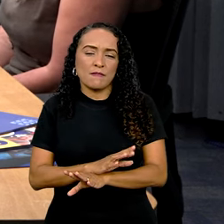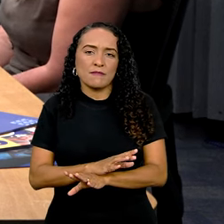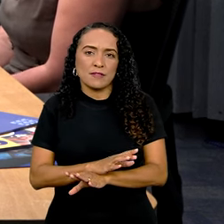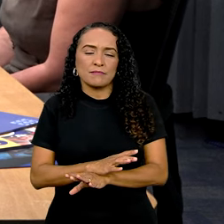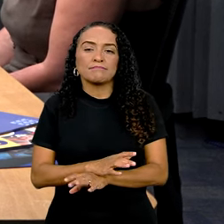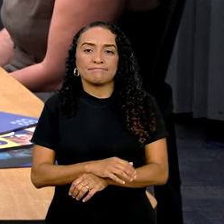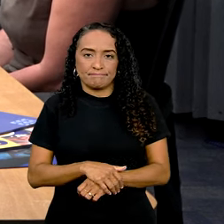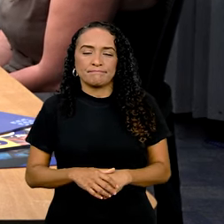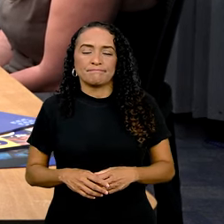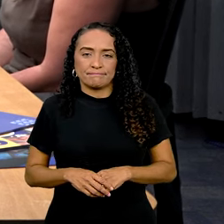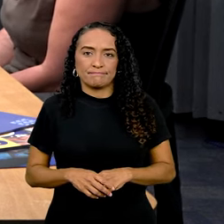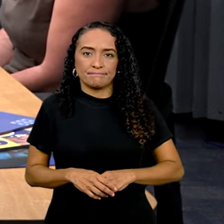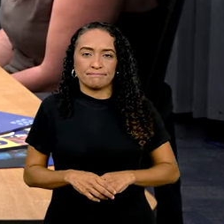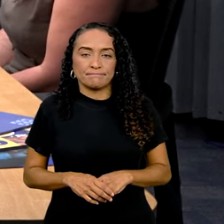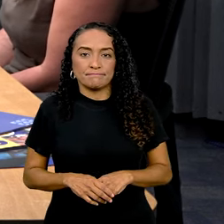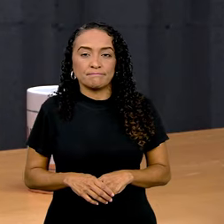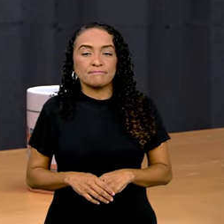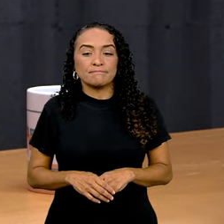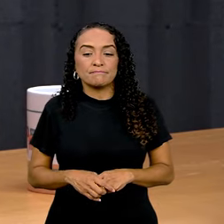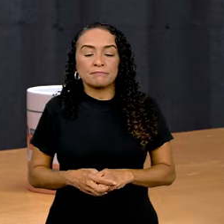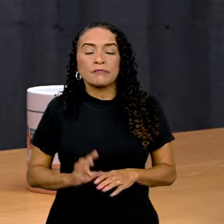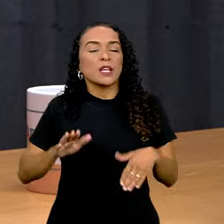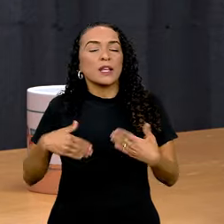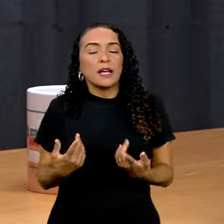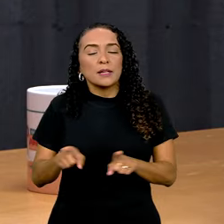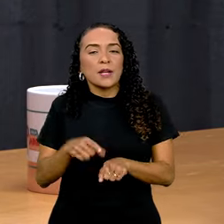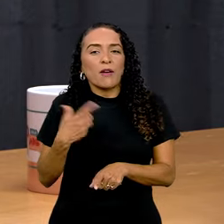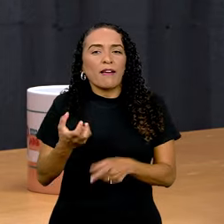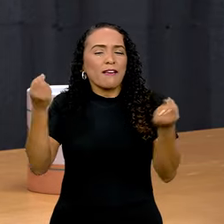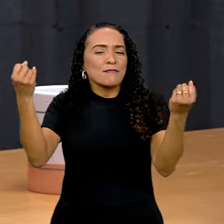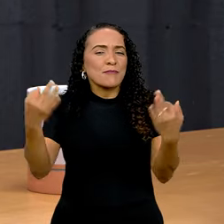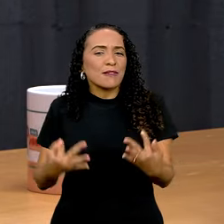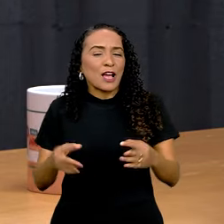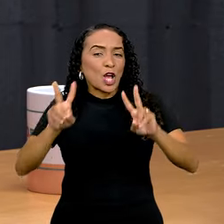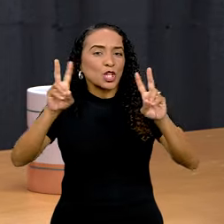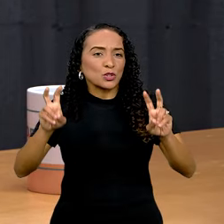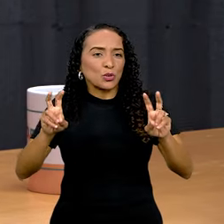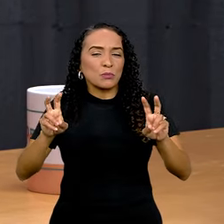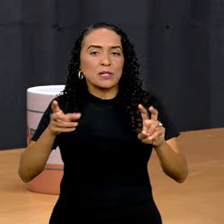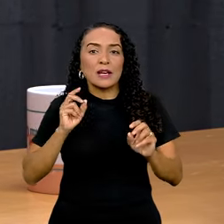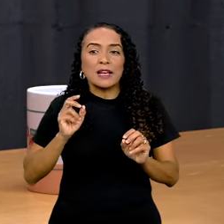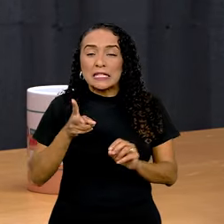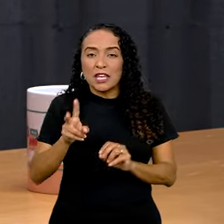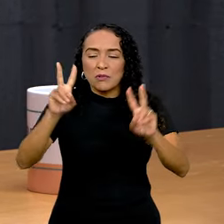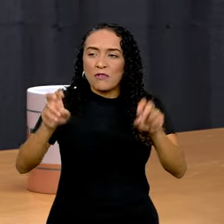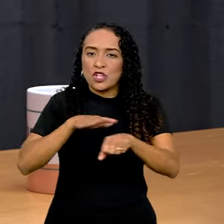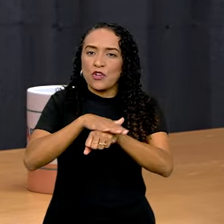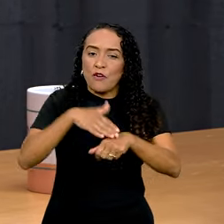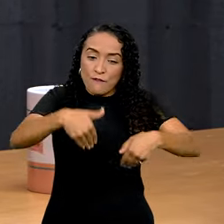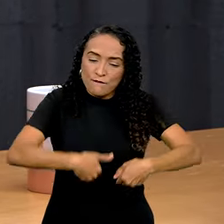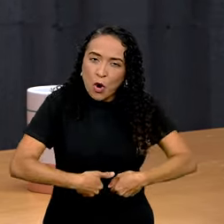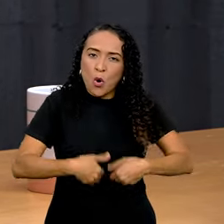alcançar quem ainda falta uhum ah o a gente quer ah falar sobre a gente fala sempre com sobre